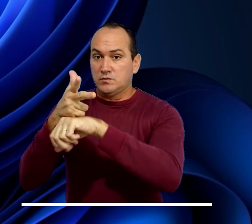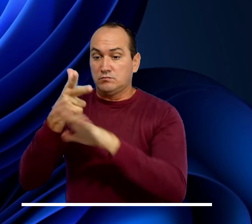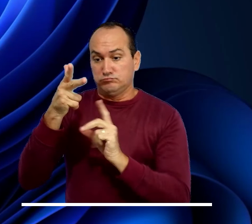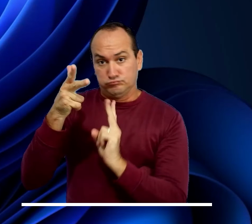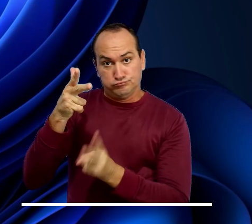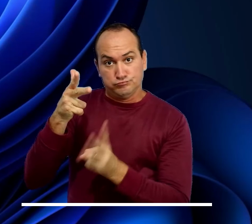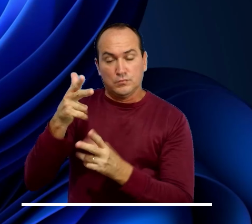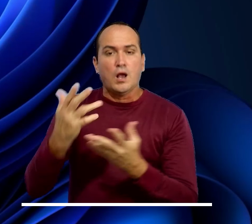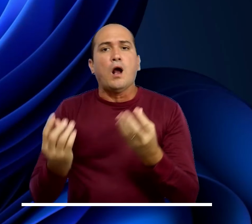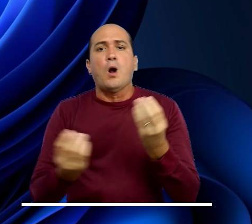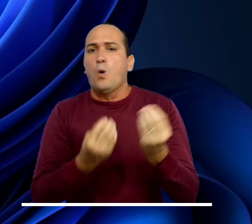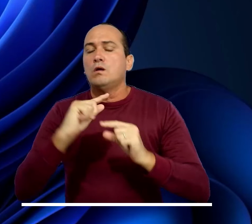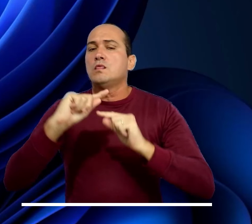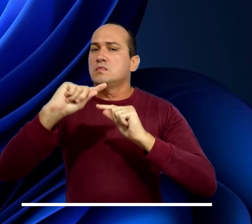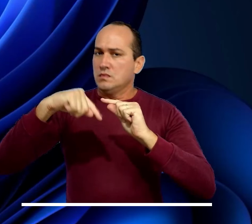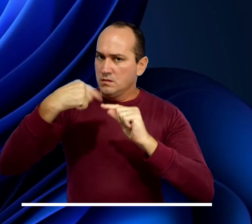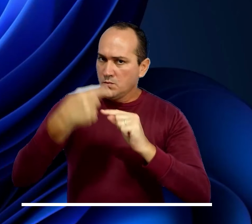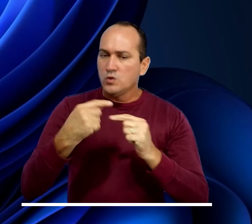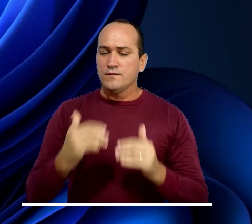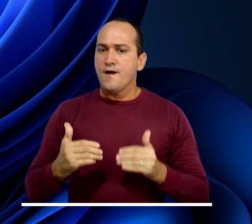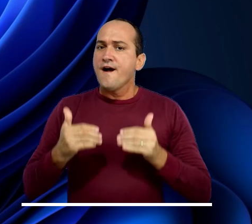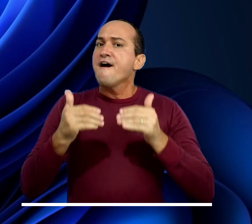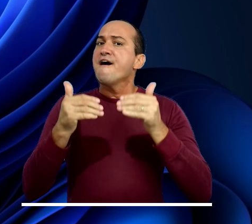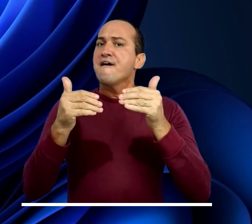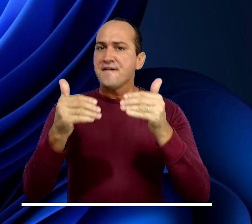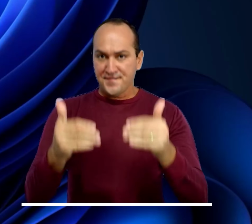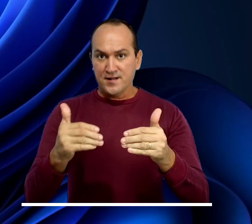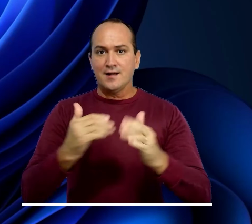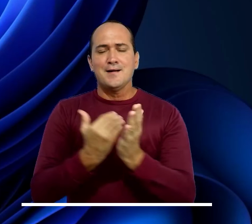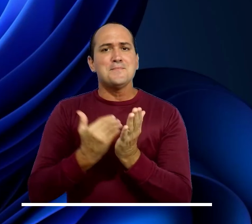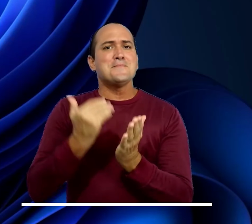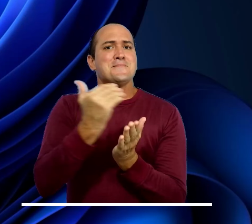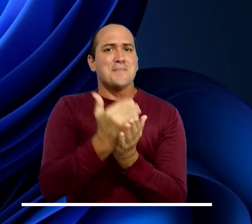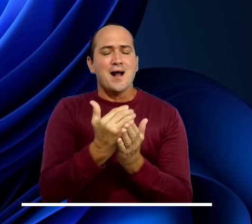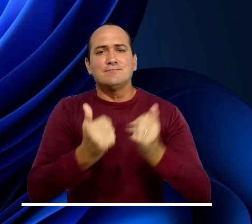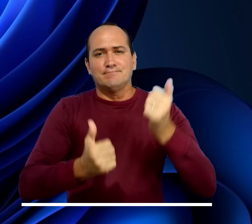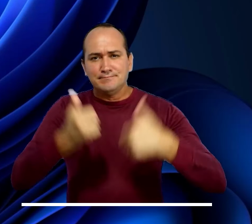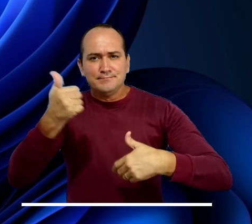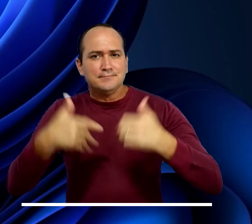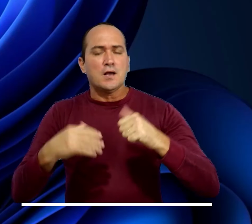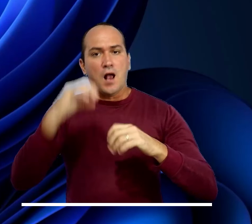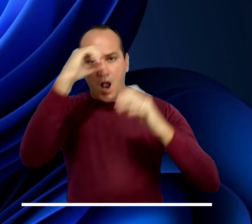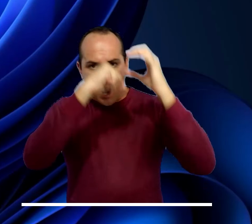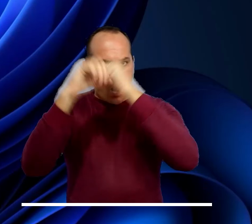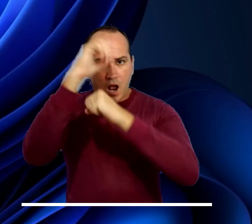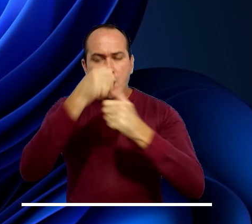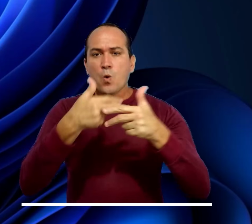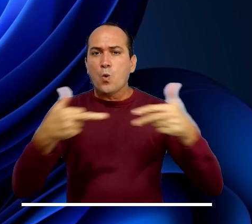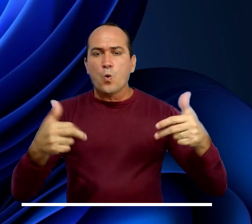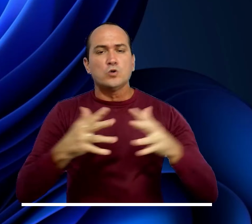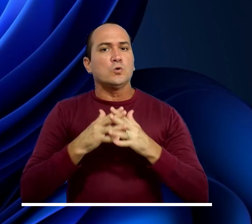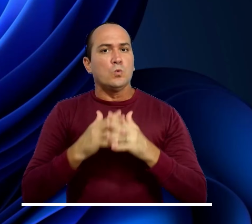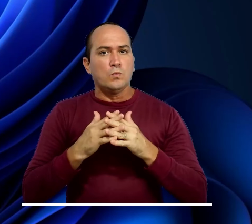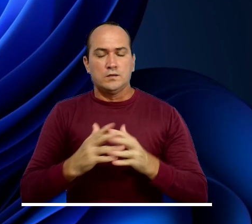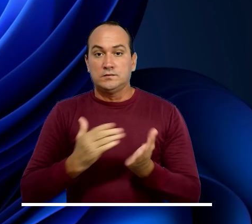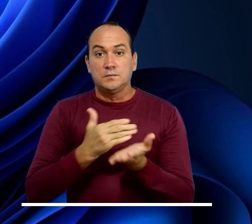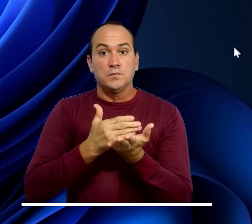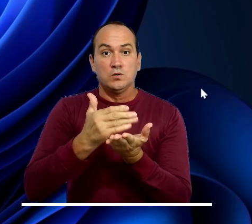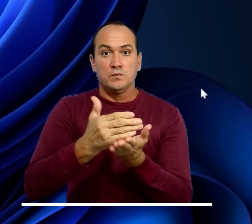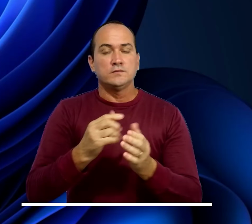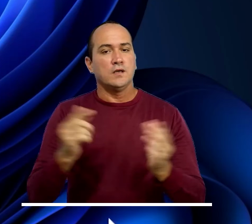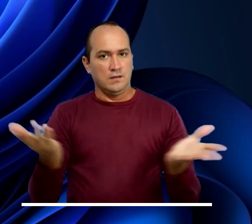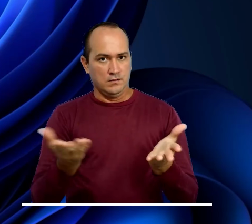fixa. Logicamente, depois a gente vai avançando um pouquinho mais nesses recursos e aprendendo a fazer coisas cada vez mais complexas. Mas para começar a